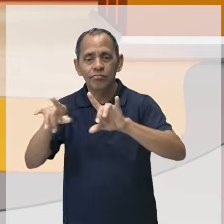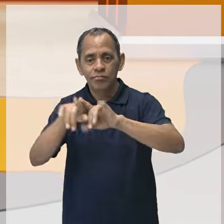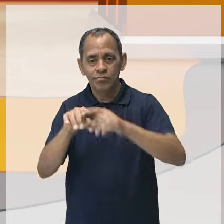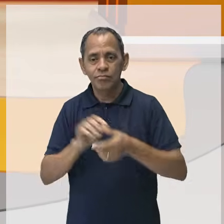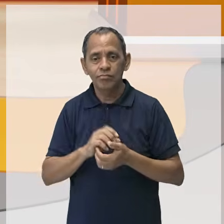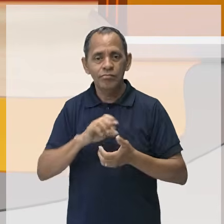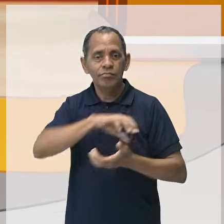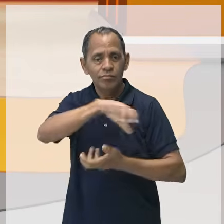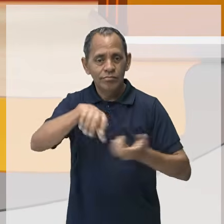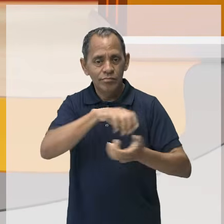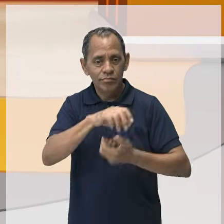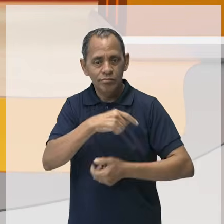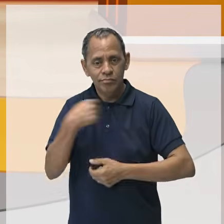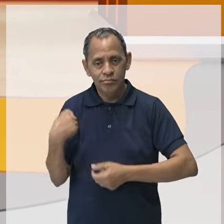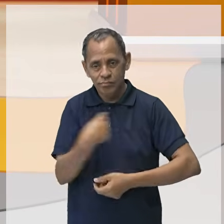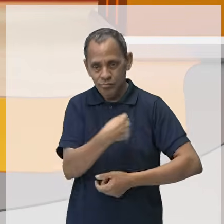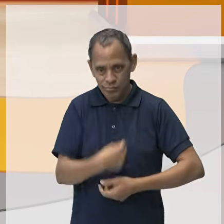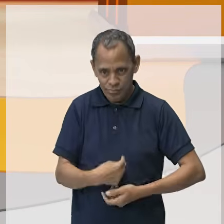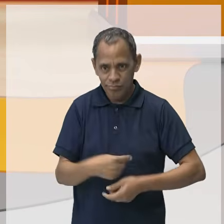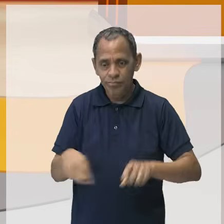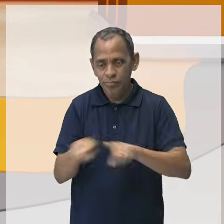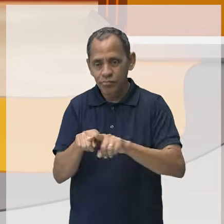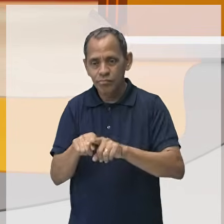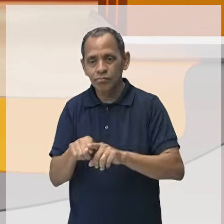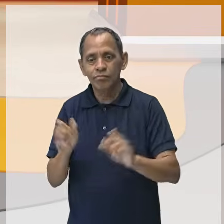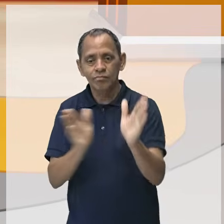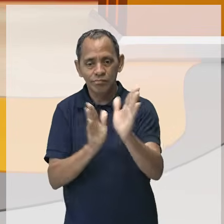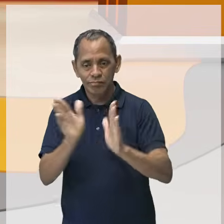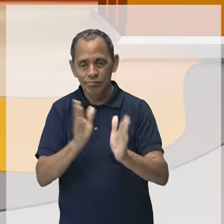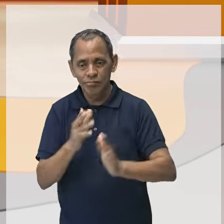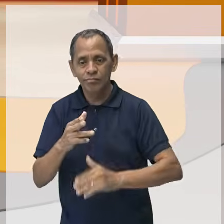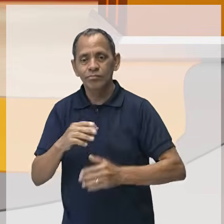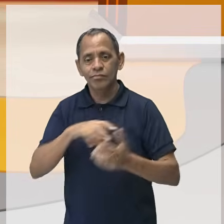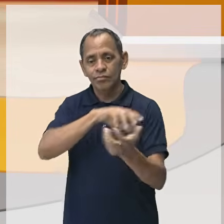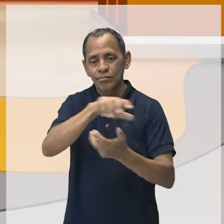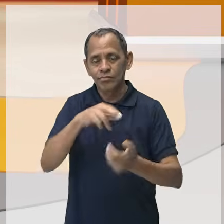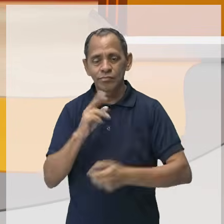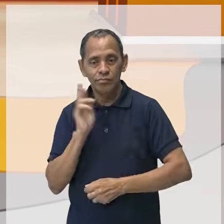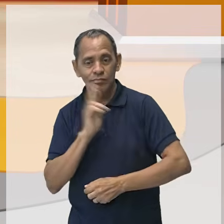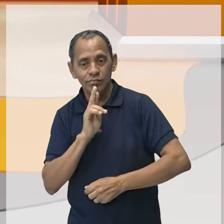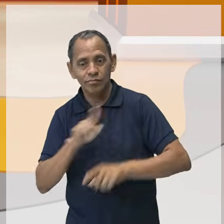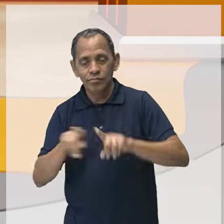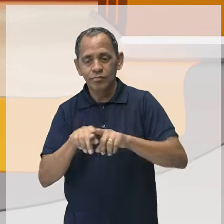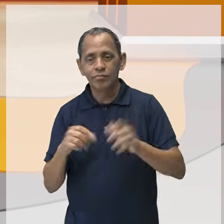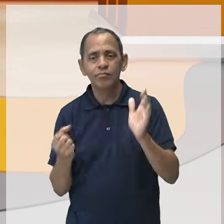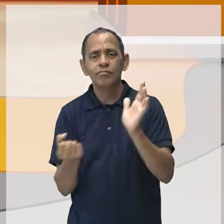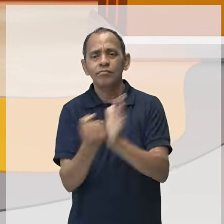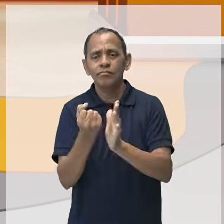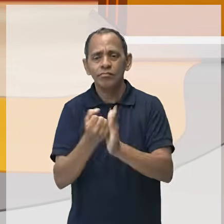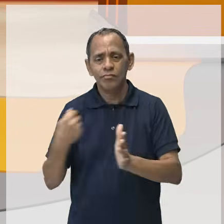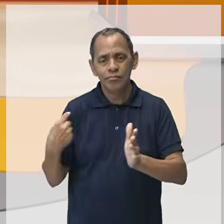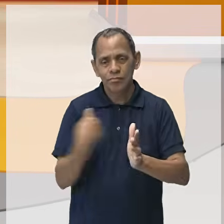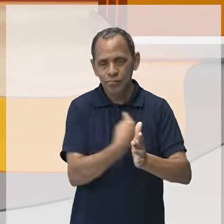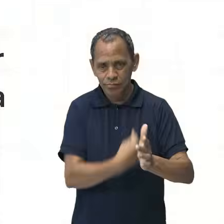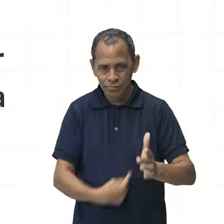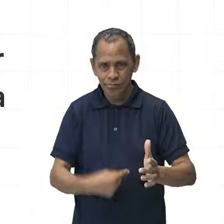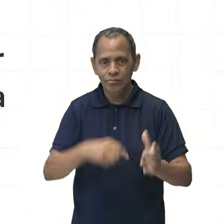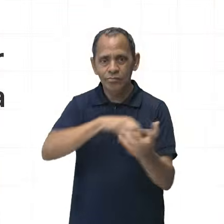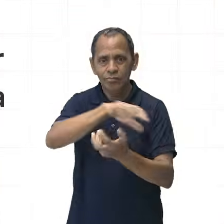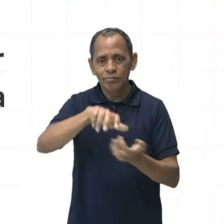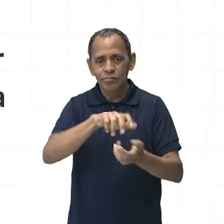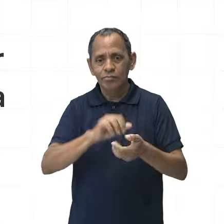teve influência justamente da Revolução Russa. E quais foram os impactos da Revolução Chinesa, professora? Acompanhem